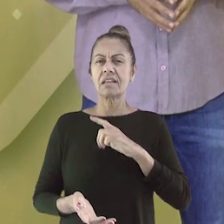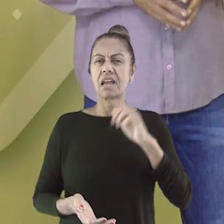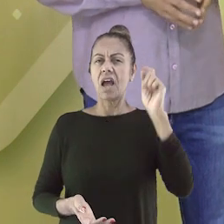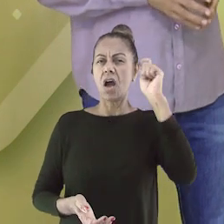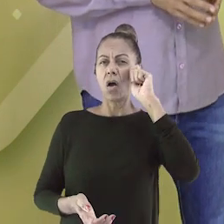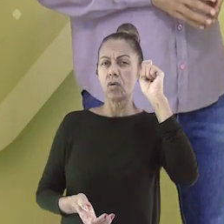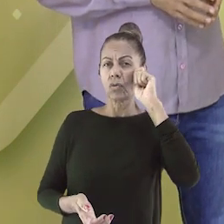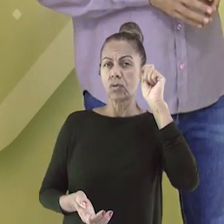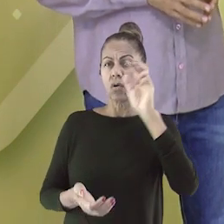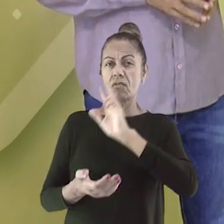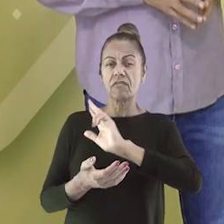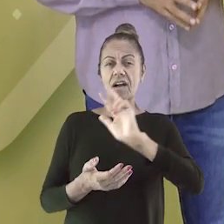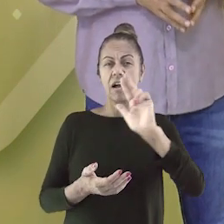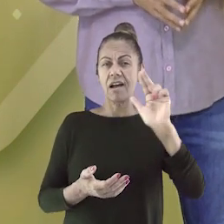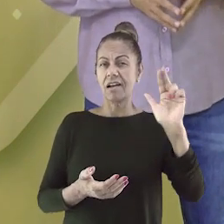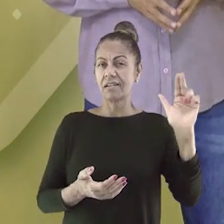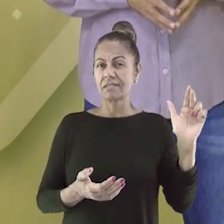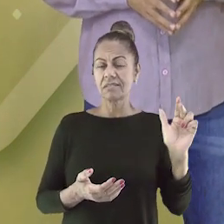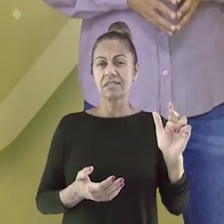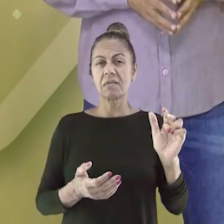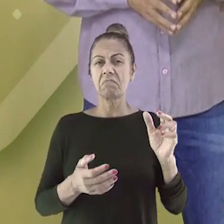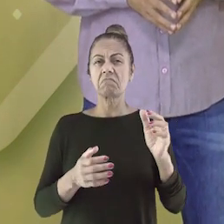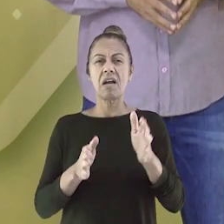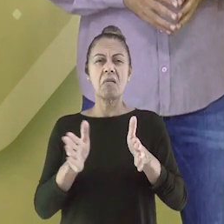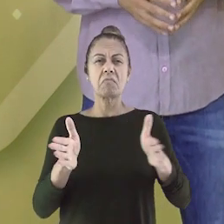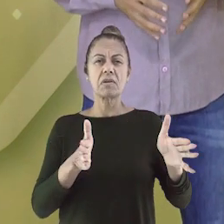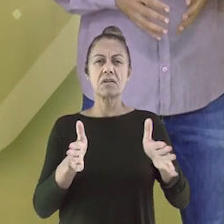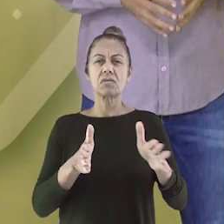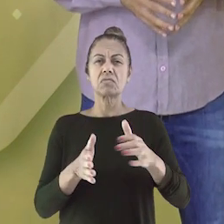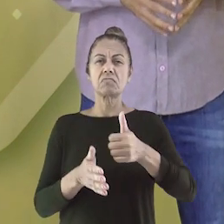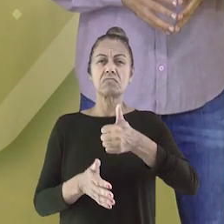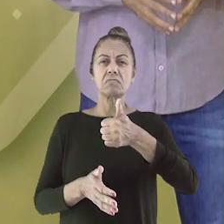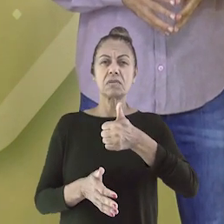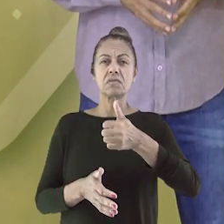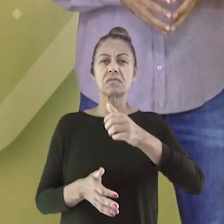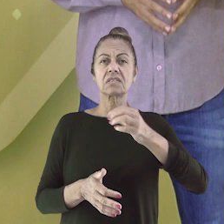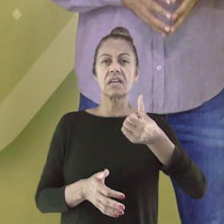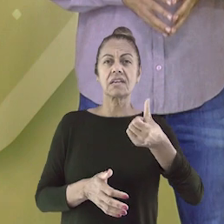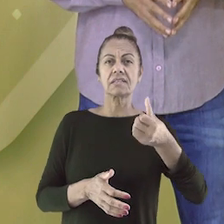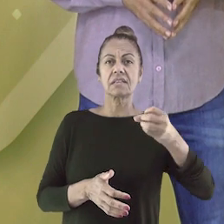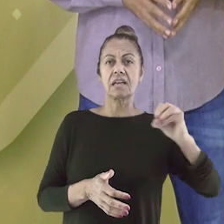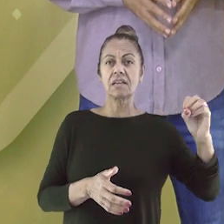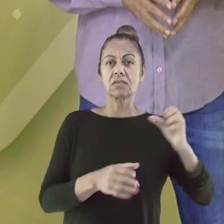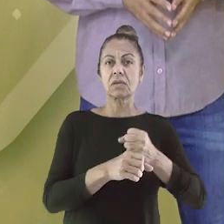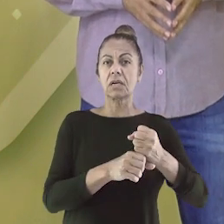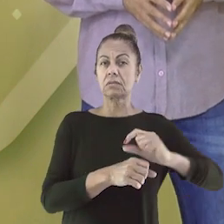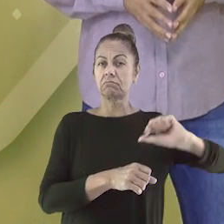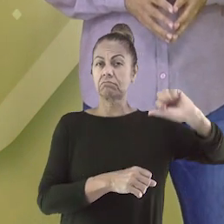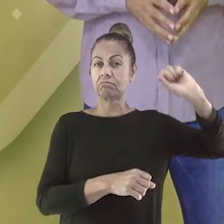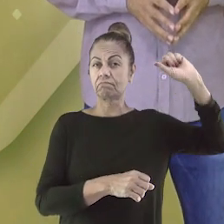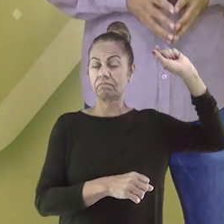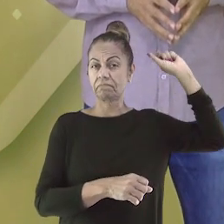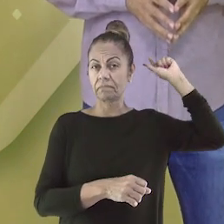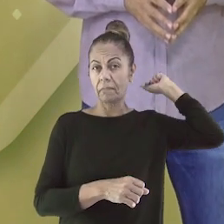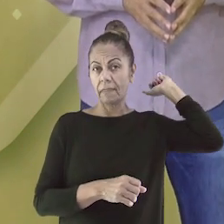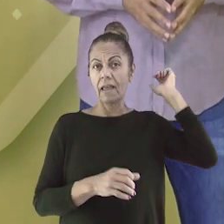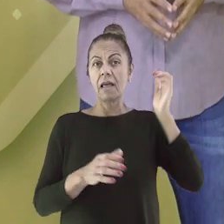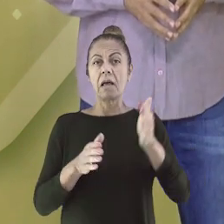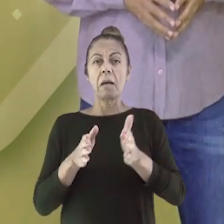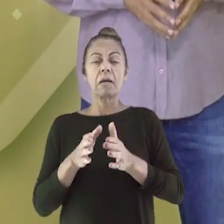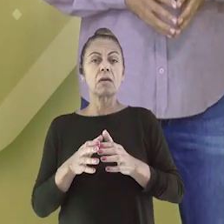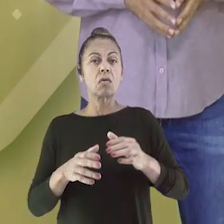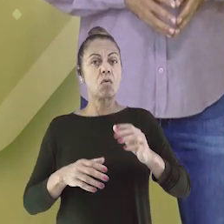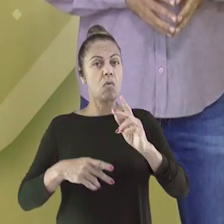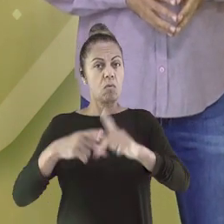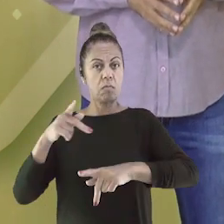por diversos autores, ao longo de 1600 anos aproximadamente. O Antigo Testamento conta a história da